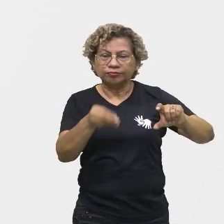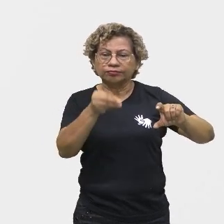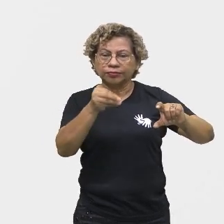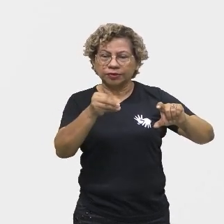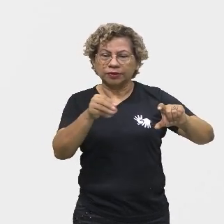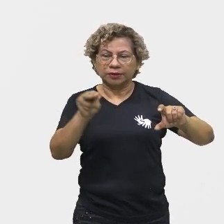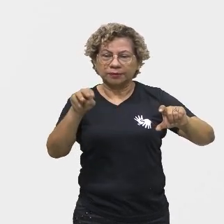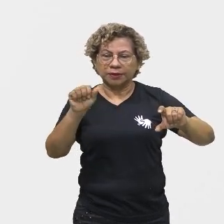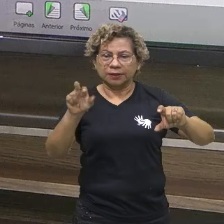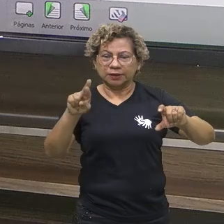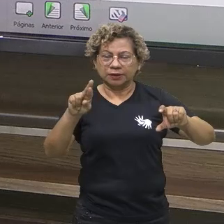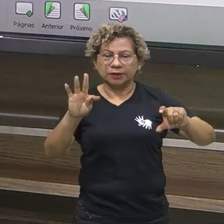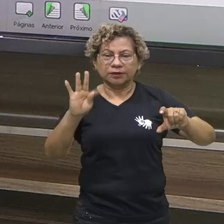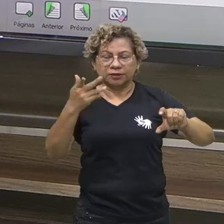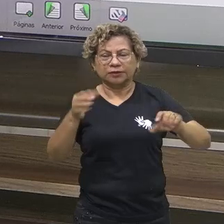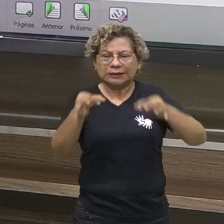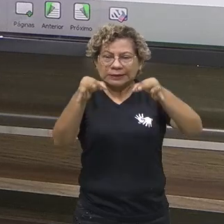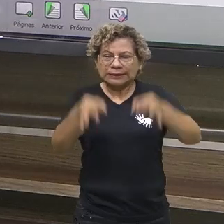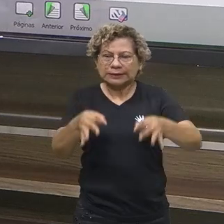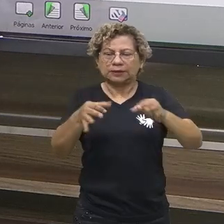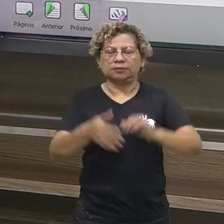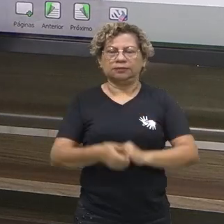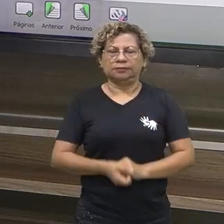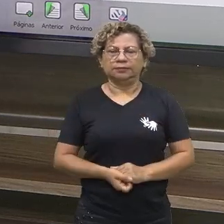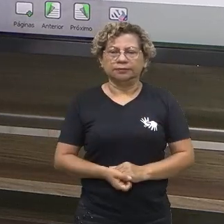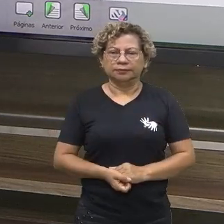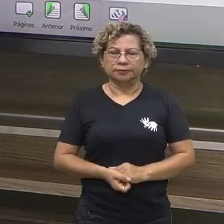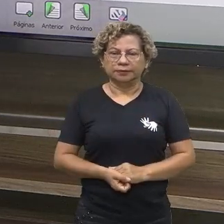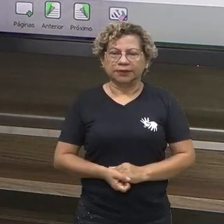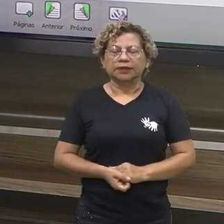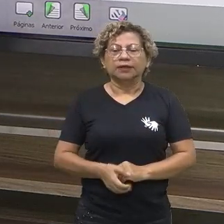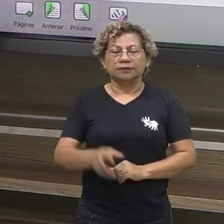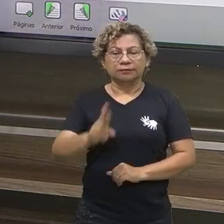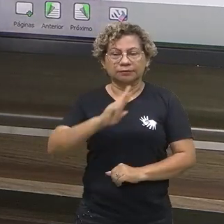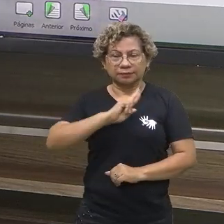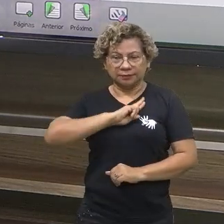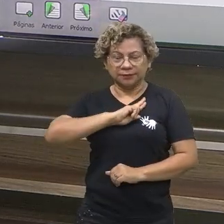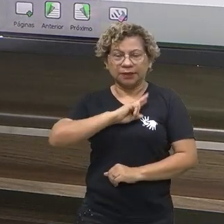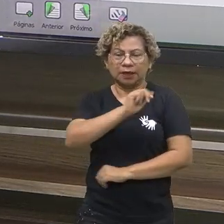Nós temos aí a né?